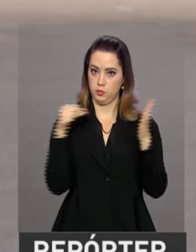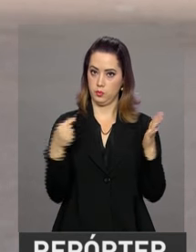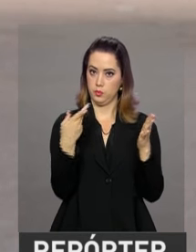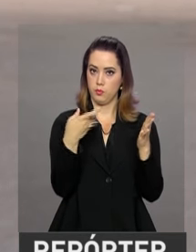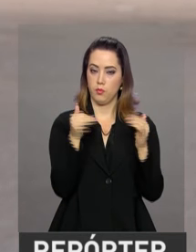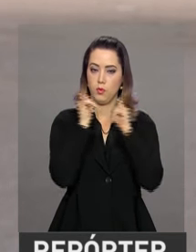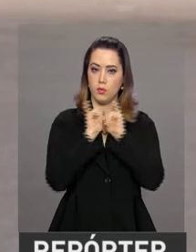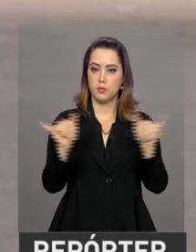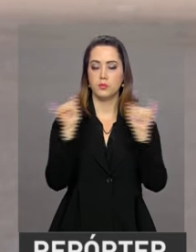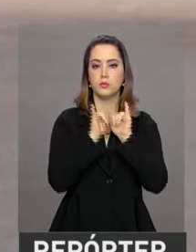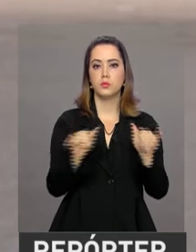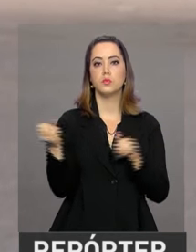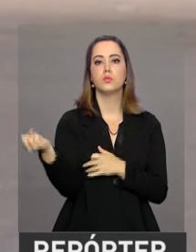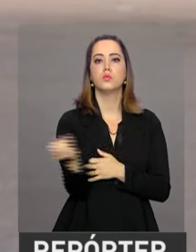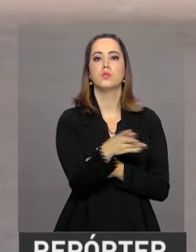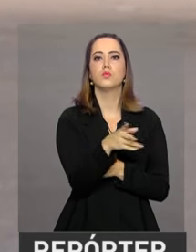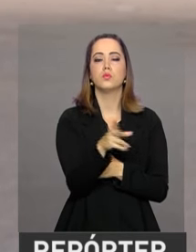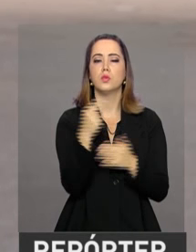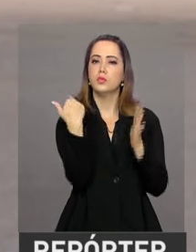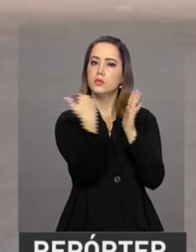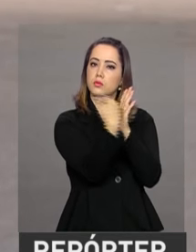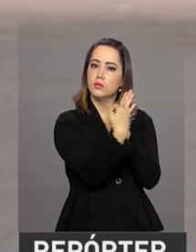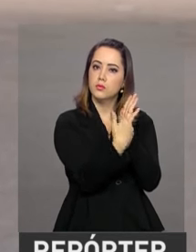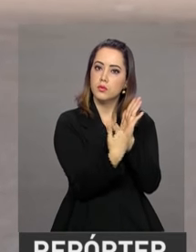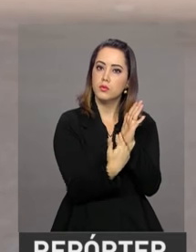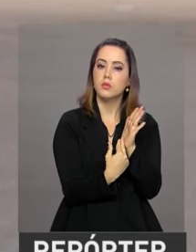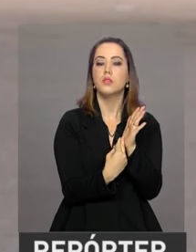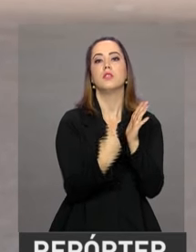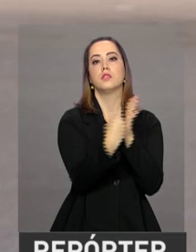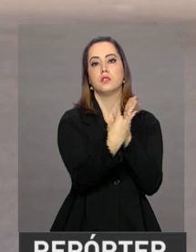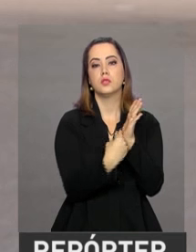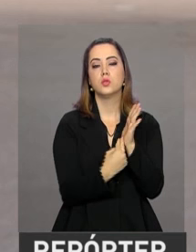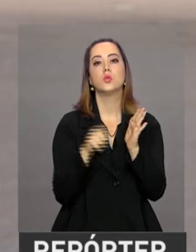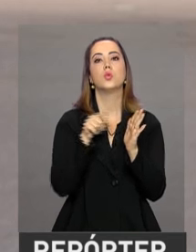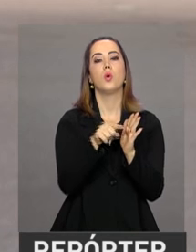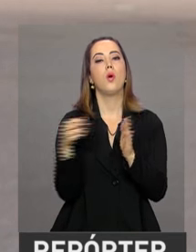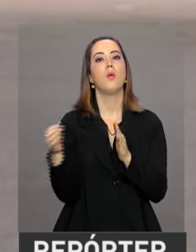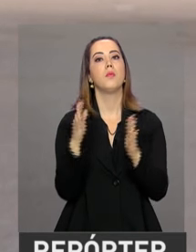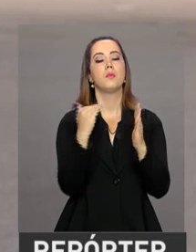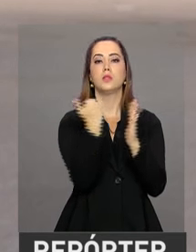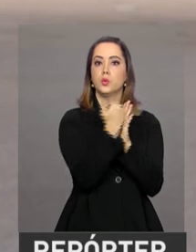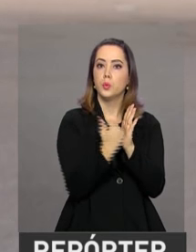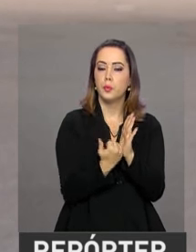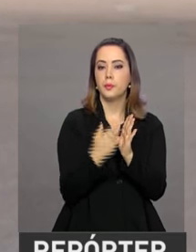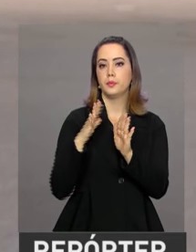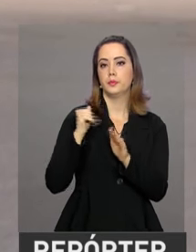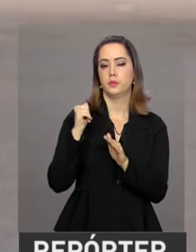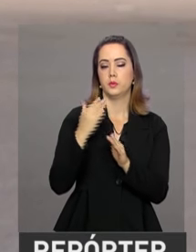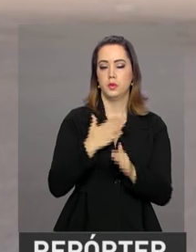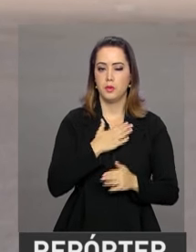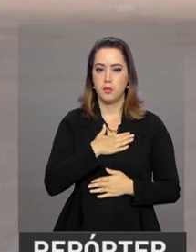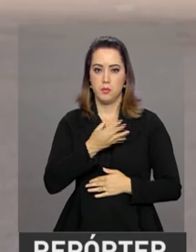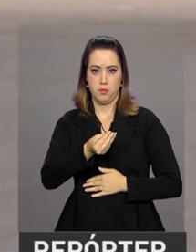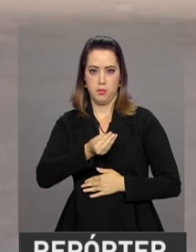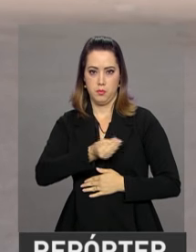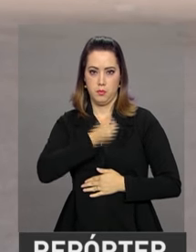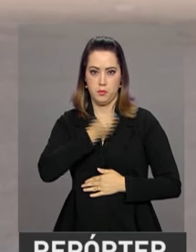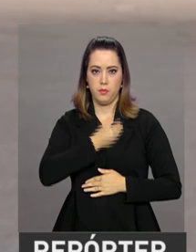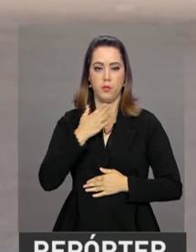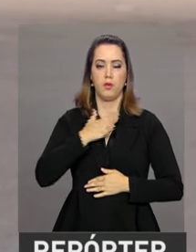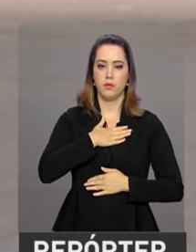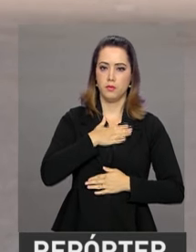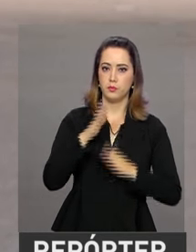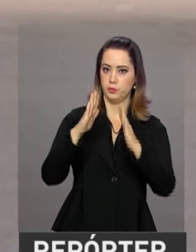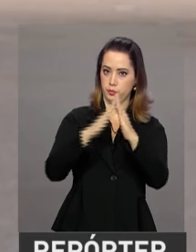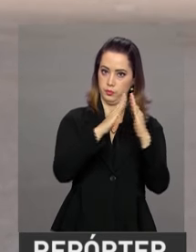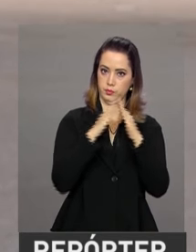ser anunciadas novas normas para o programa Minha Casa Minha Vida do governo federal. Desde que foi criado, o Minha